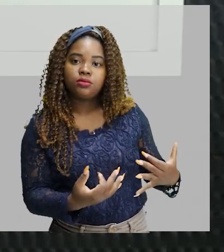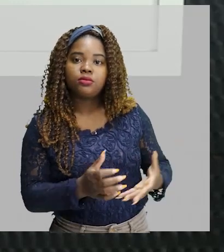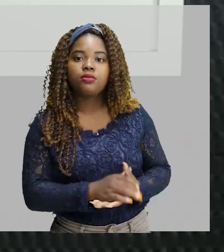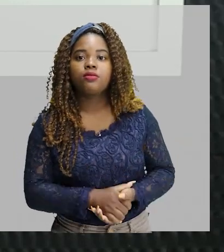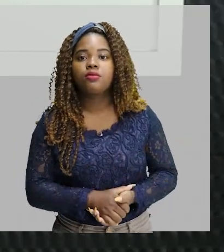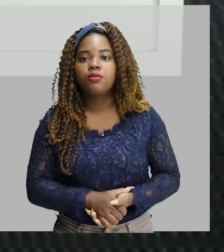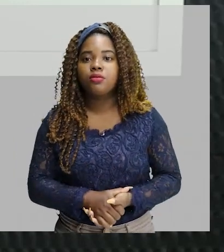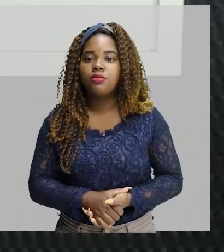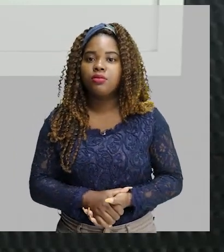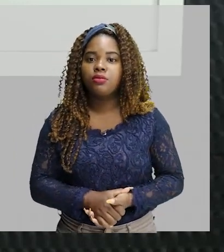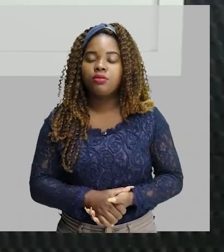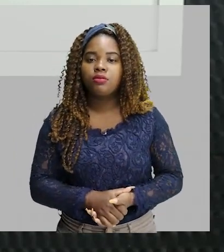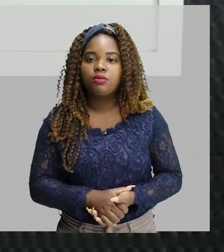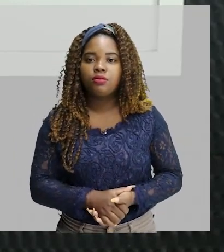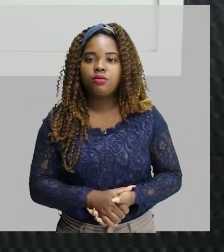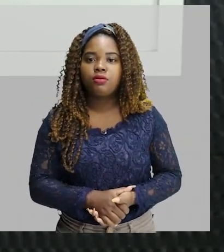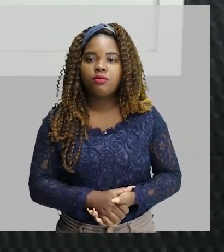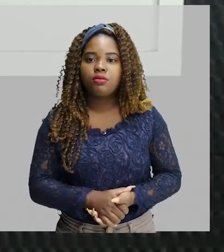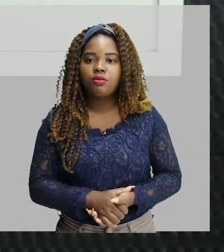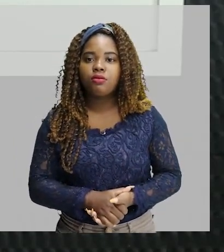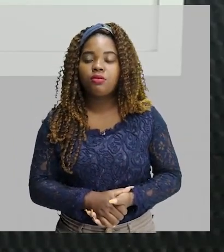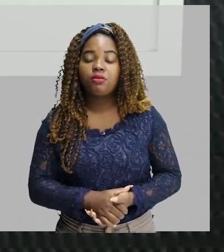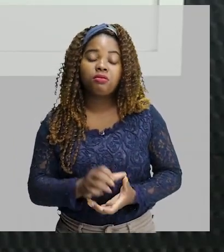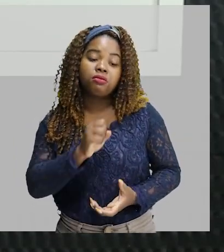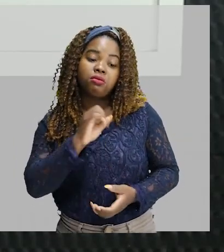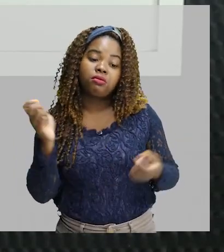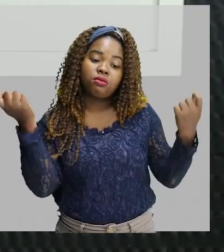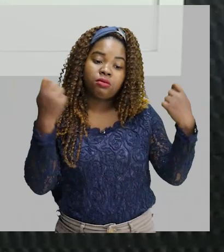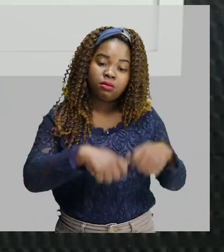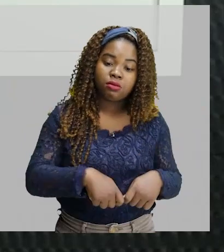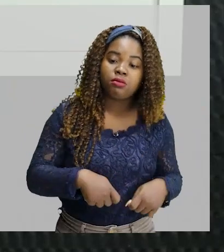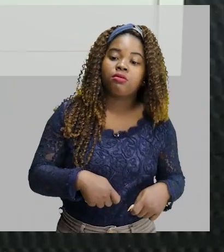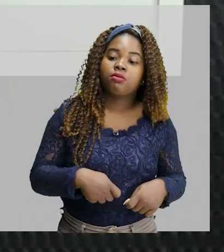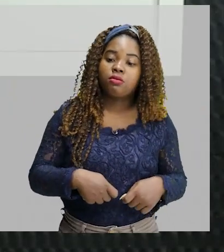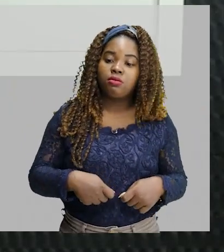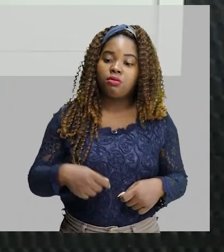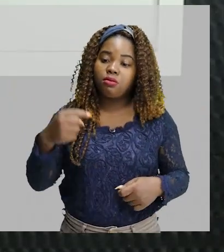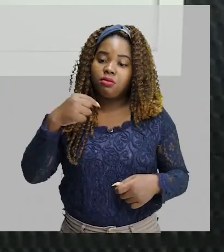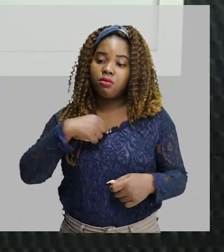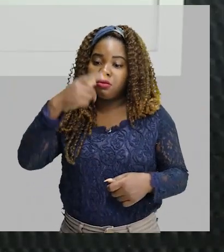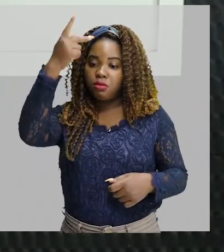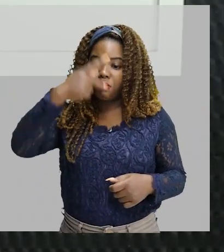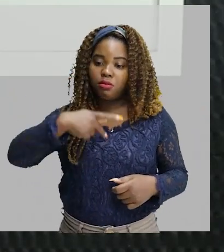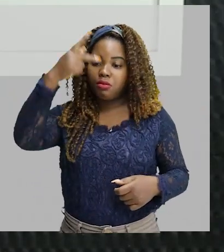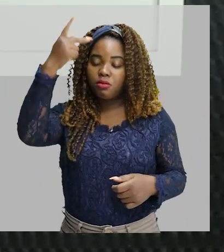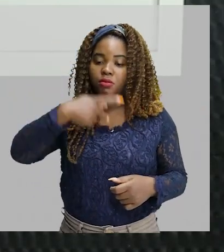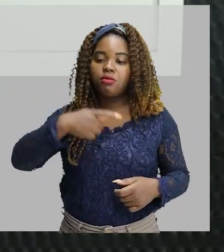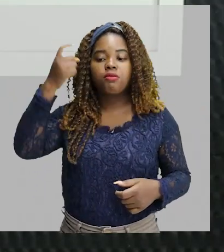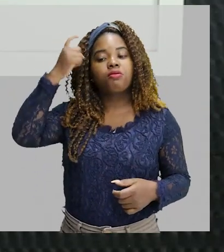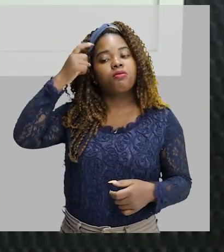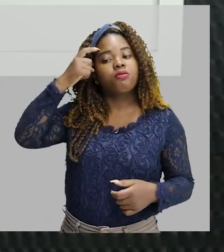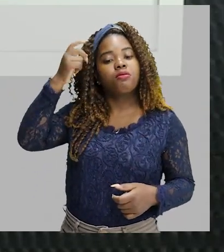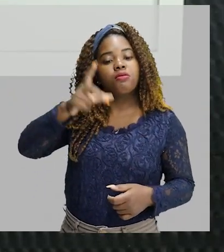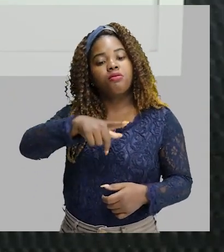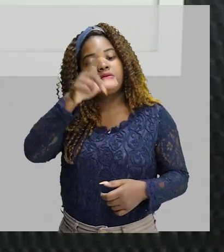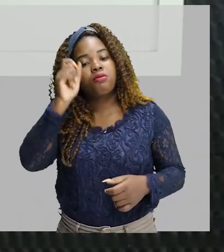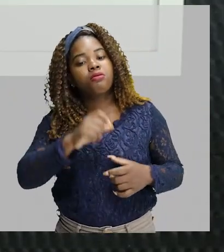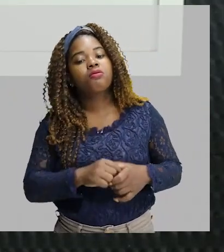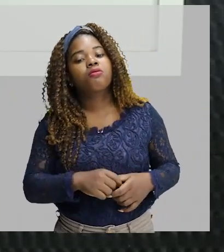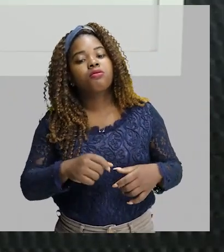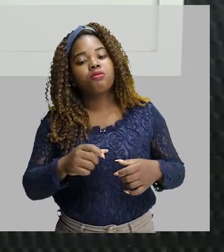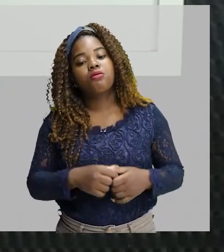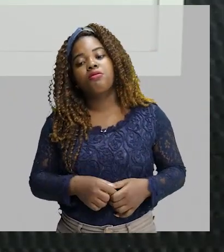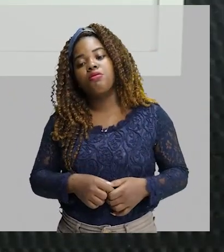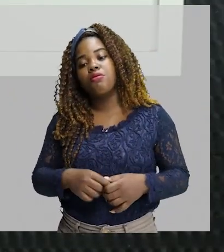ok? Então, se eu tenho a possibilidade de agir por mim mesmo, aqui eu alcanço a liberdade. Só que aqui